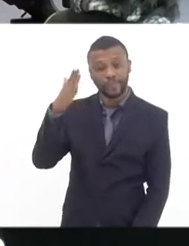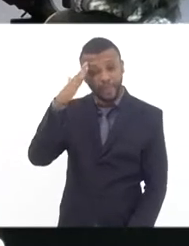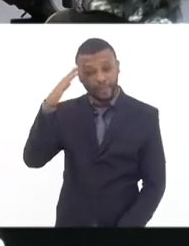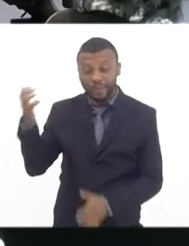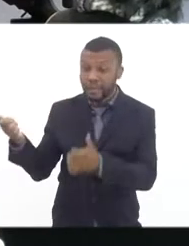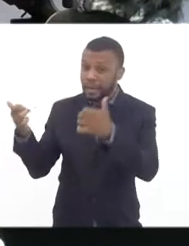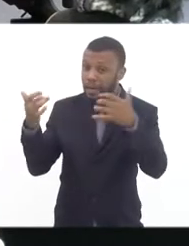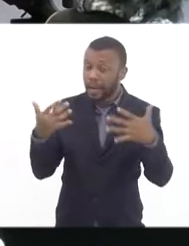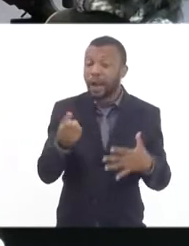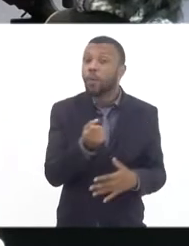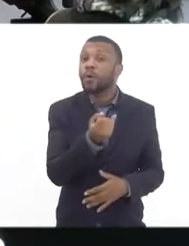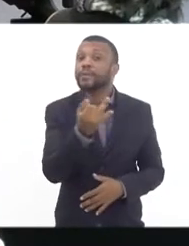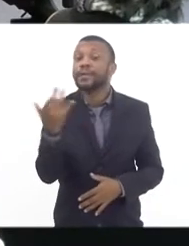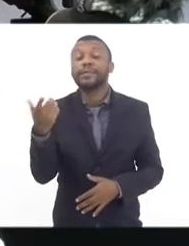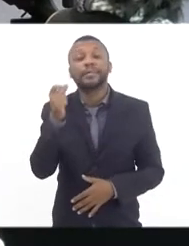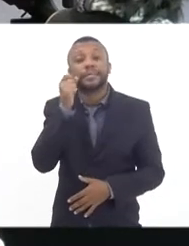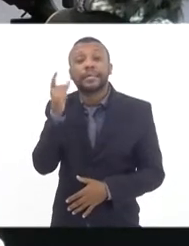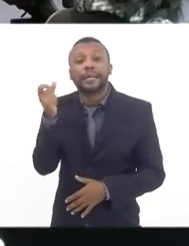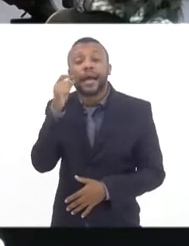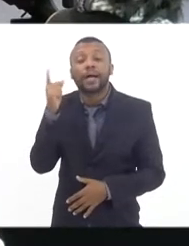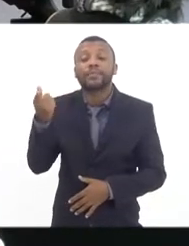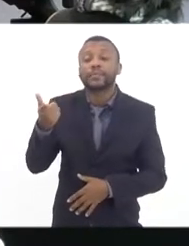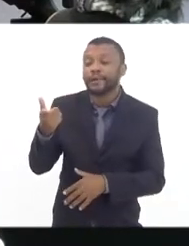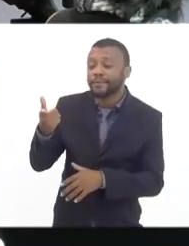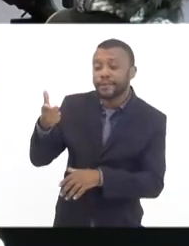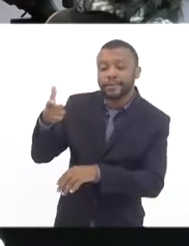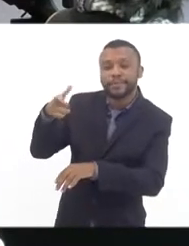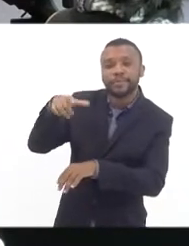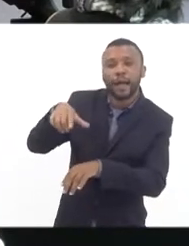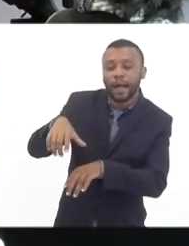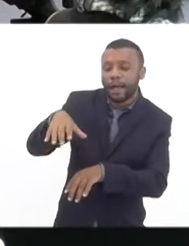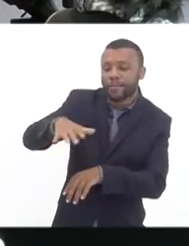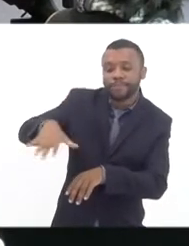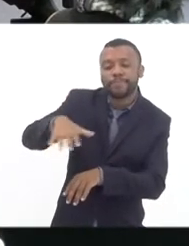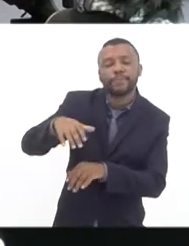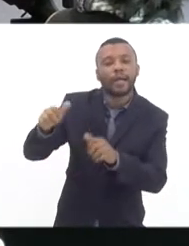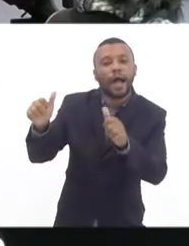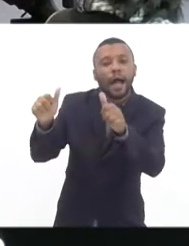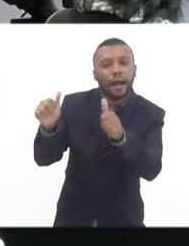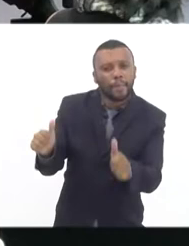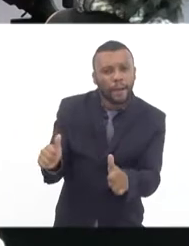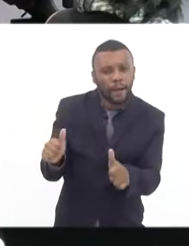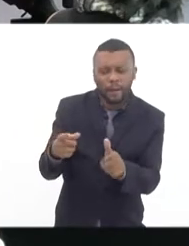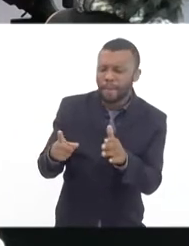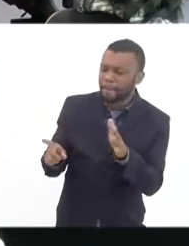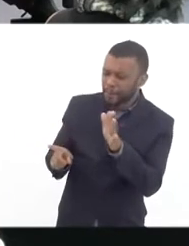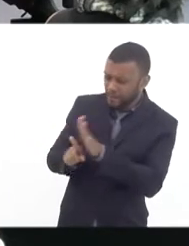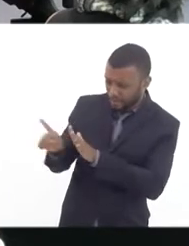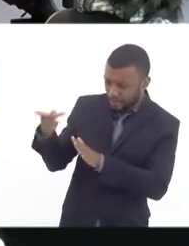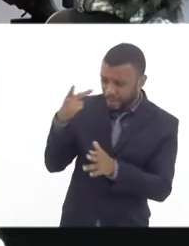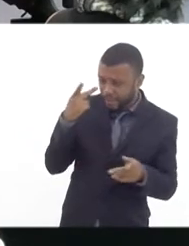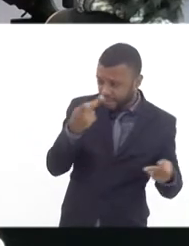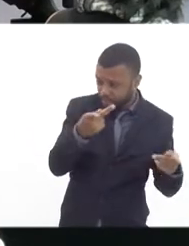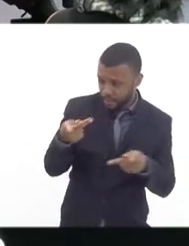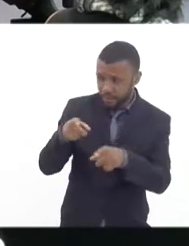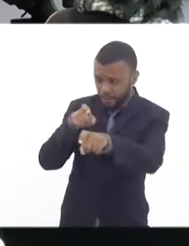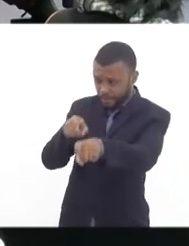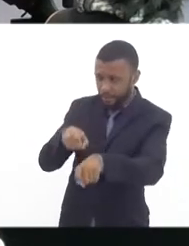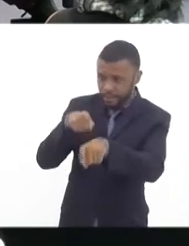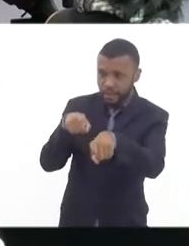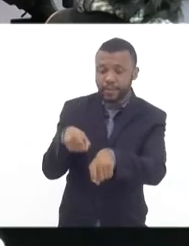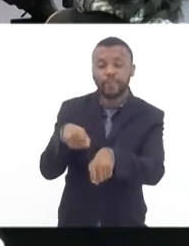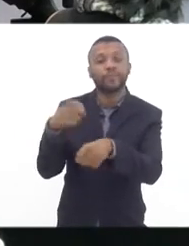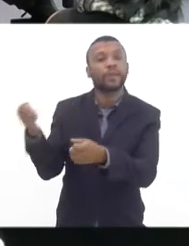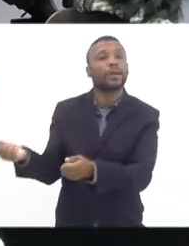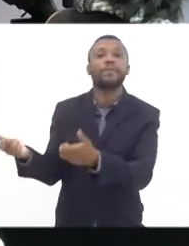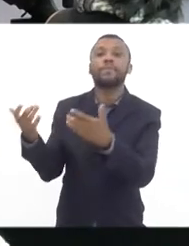que estavam na varanda da capela. Eu olhei para ele, se ele visita a fazenda. Você lembra disso, Mauro? Ele contou para